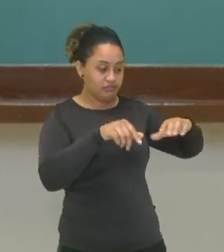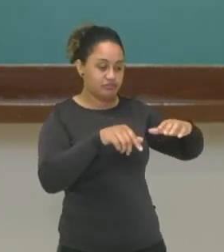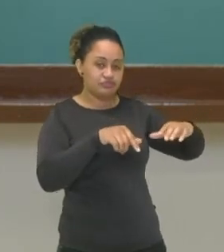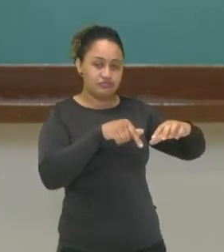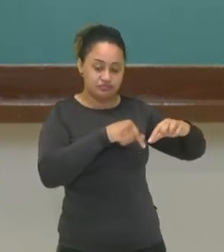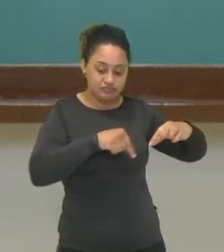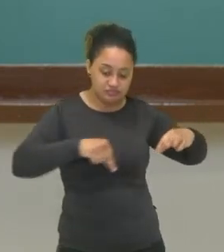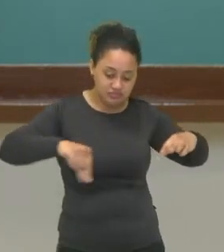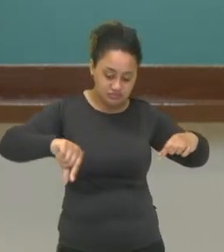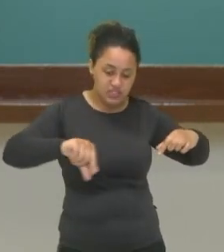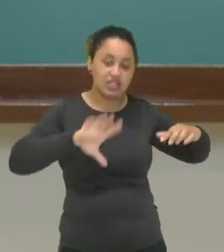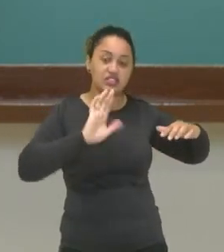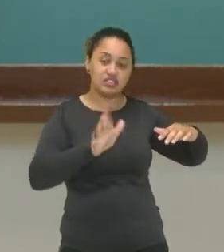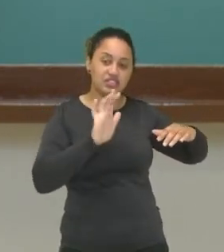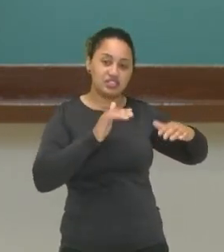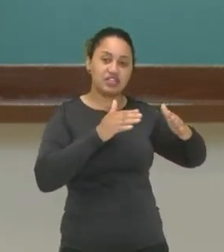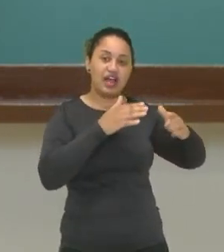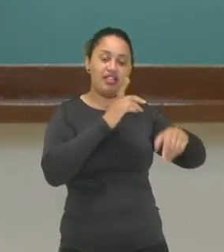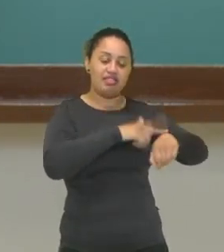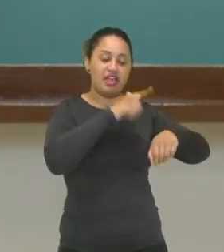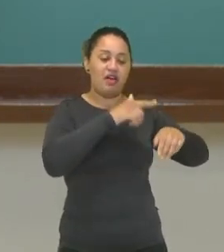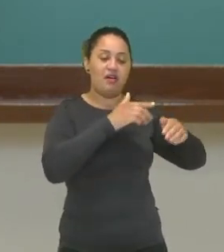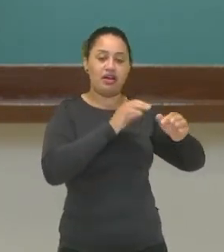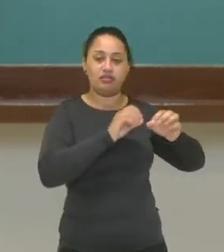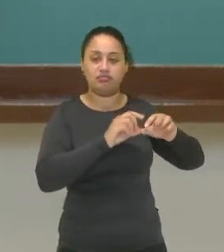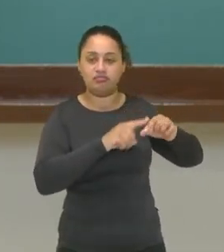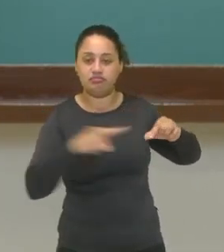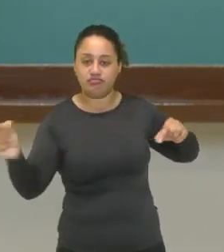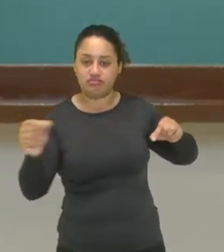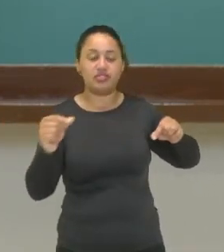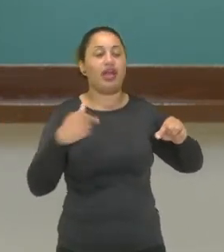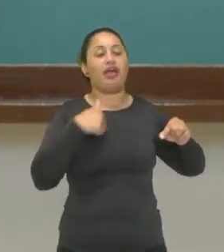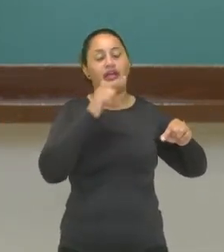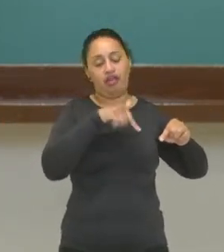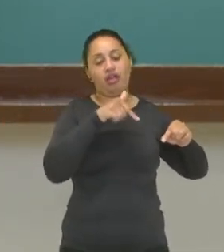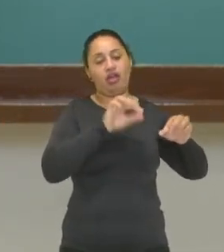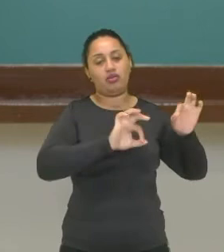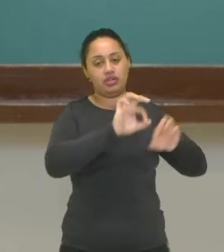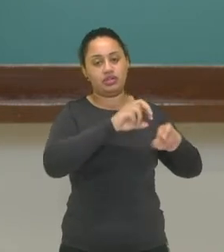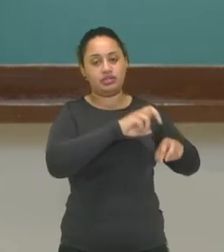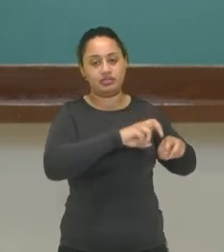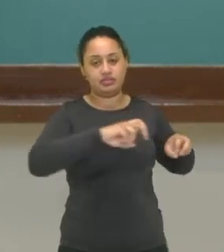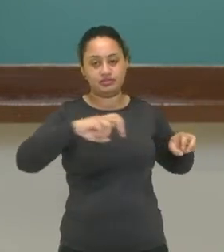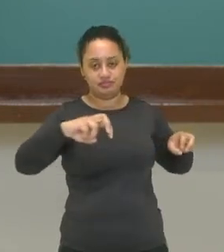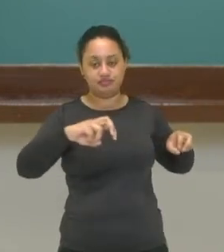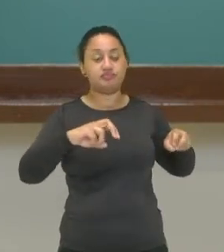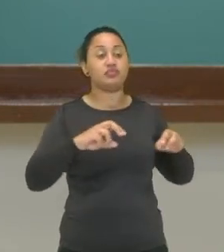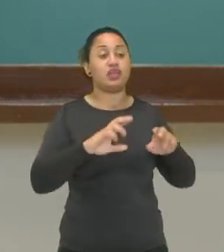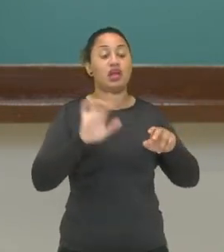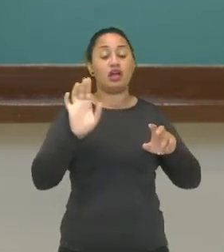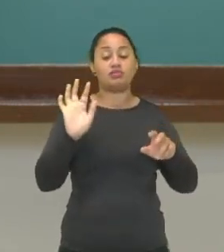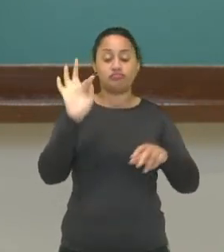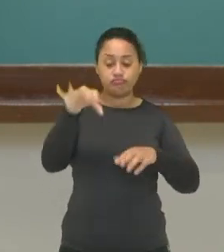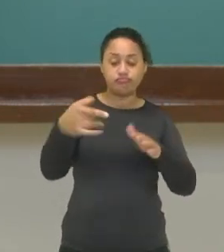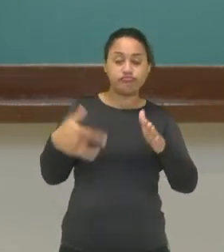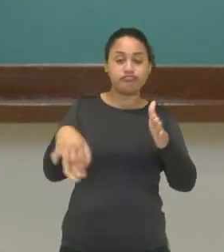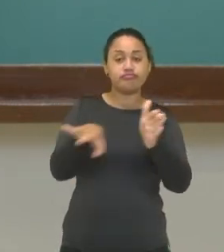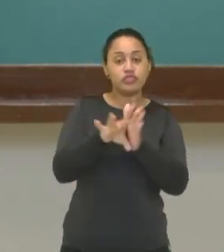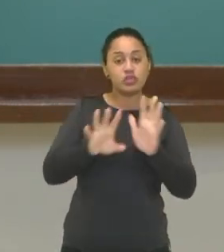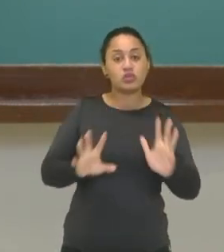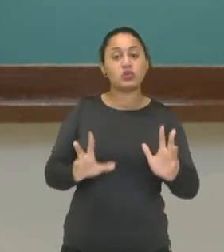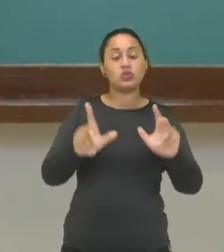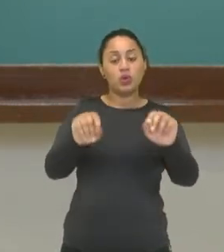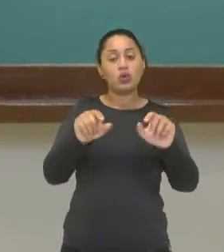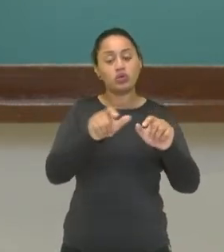essa correção já na largada, tá bom? No final, lá na chegada, todos eles terão corrido